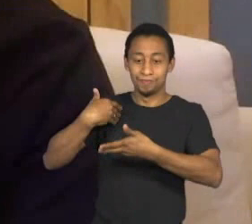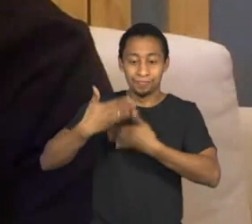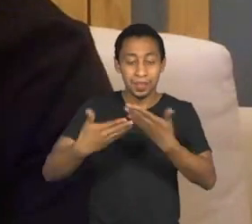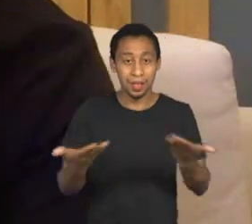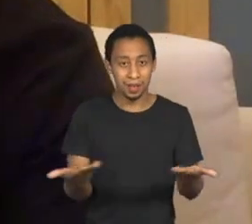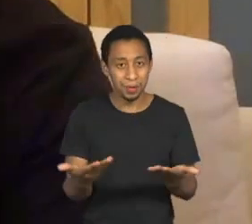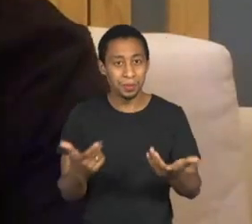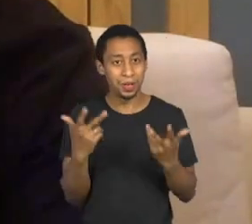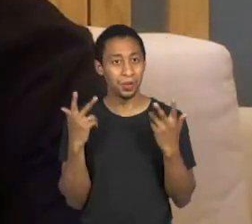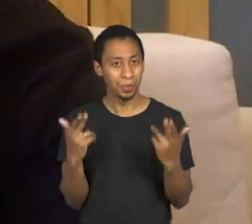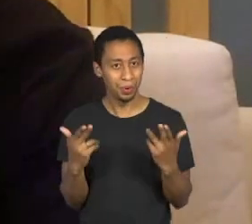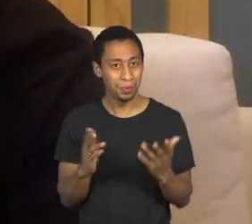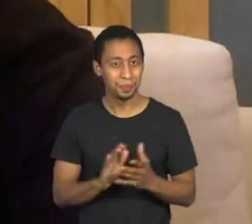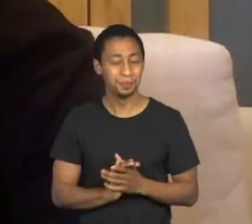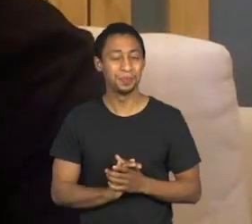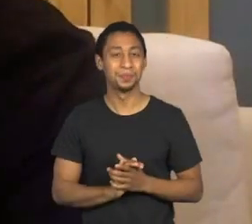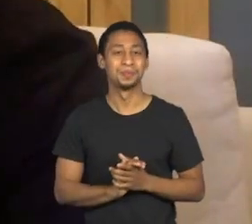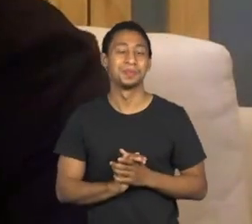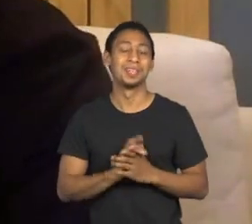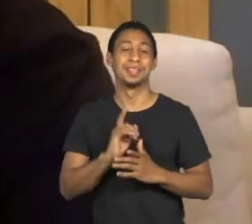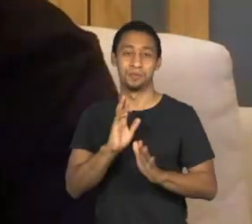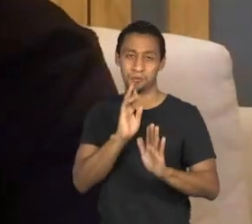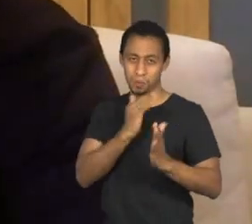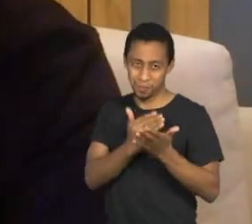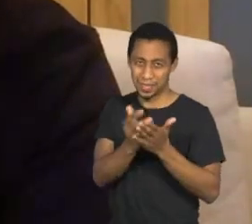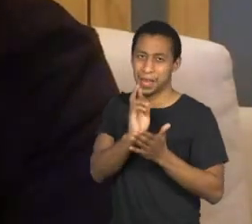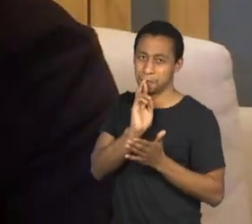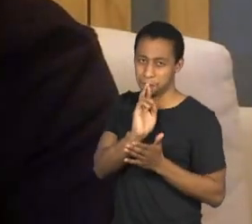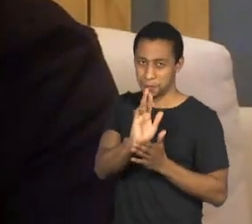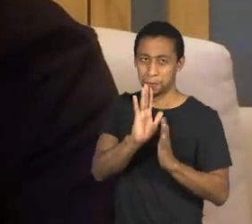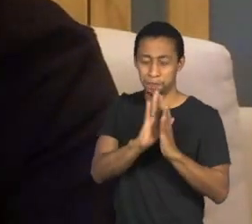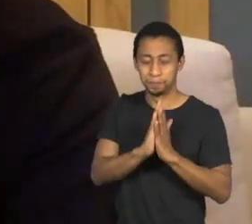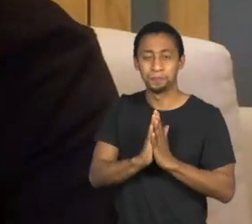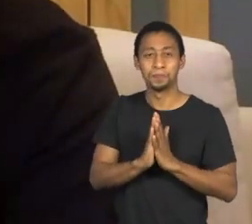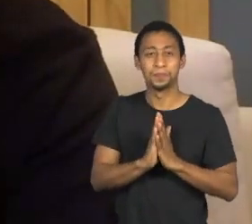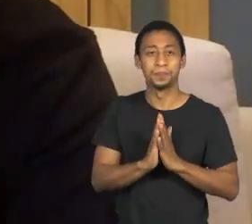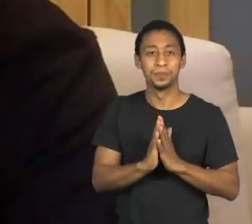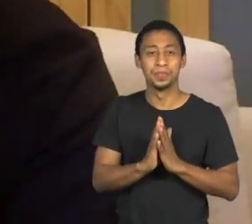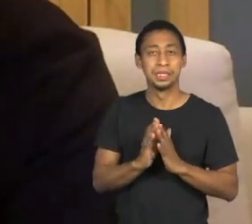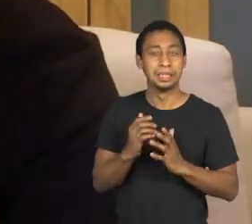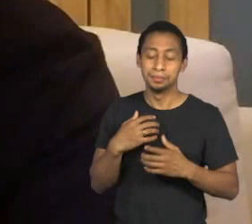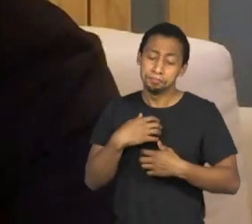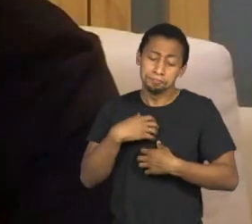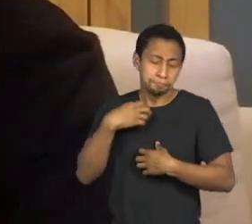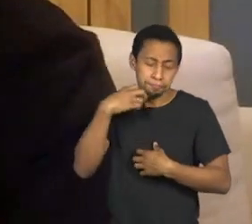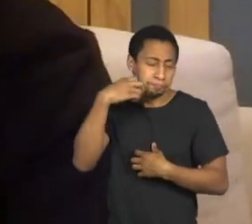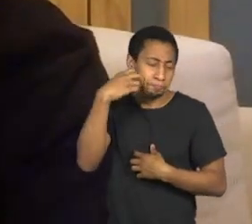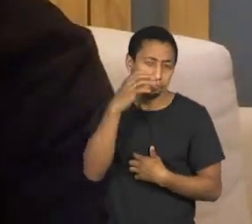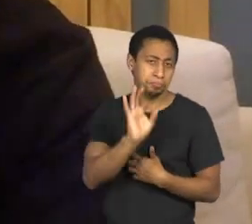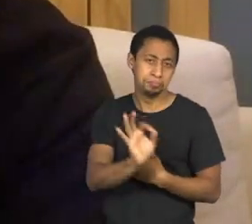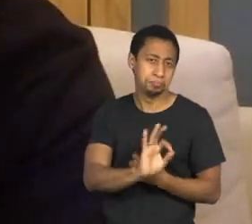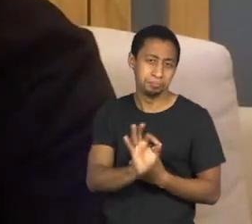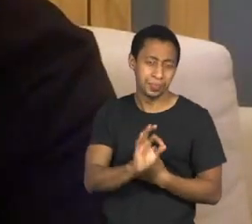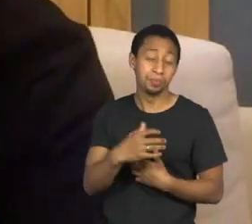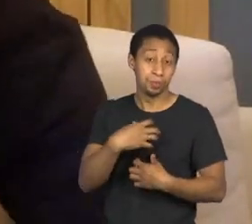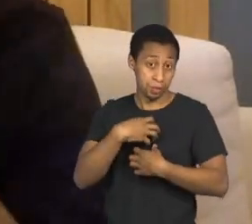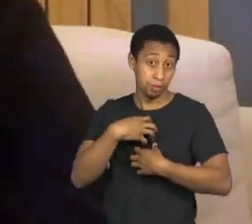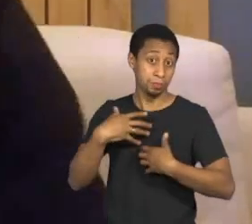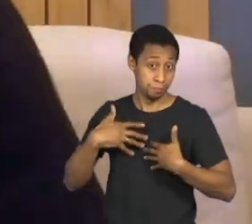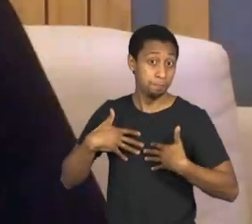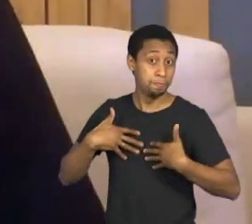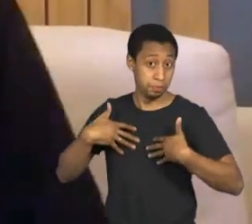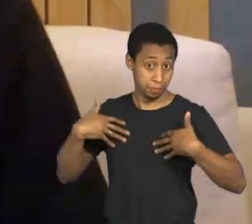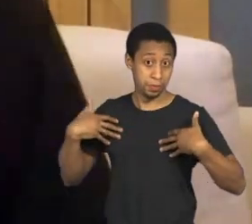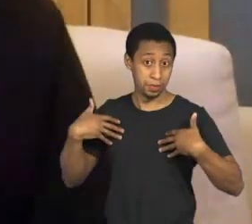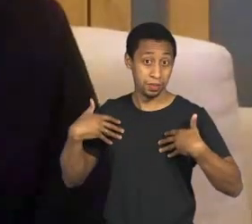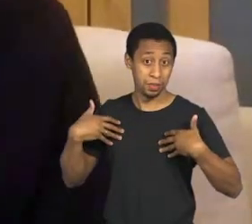Não, vou começar a responder do final para o começo, então. Não me constrange de maneira nenhuma, eu me sinto muito